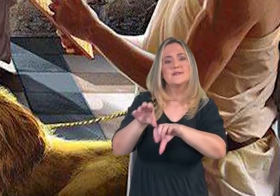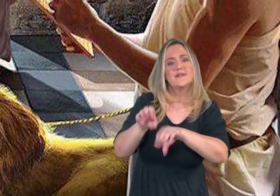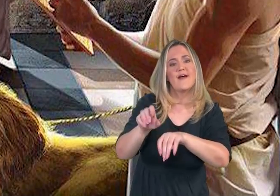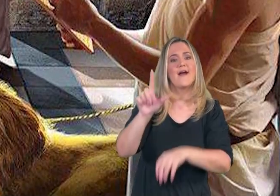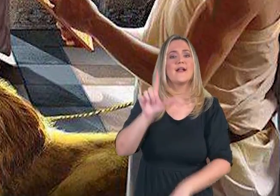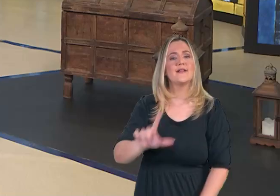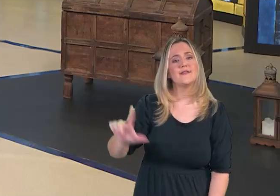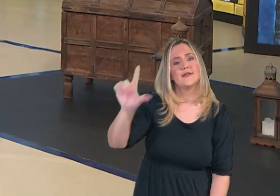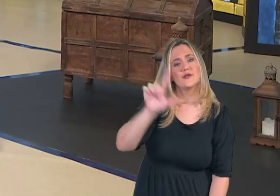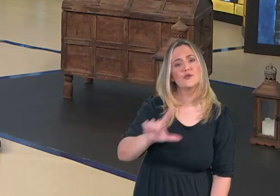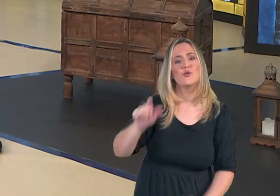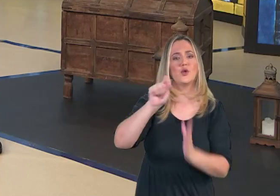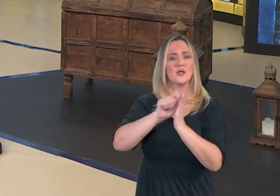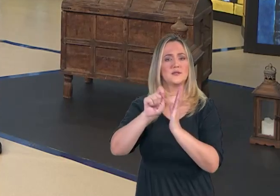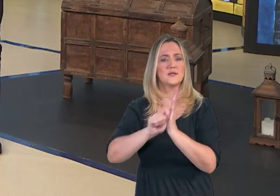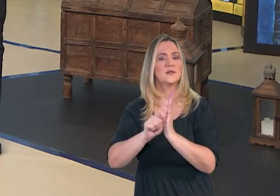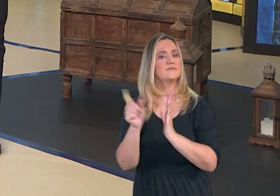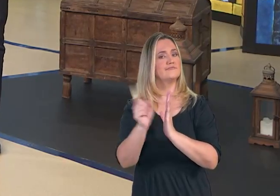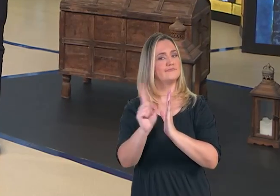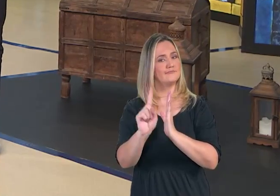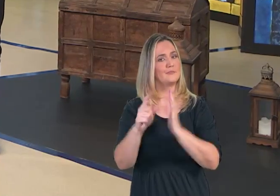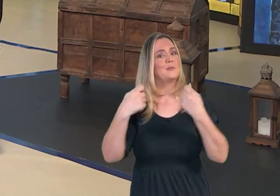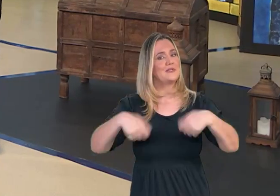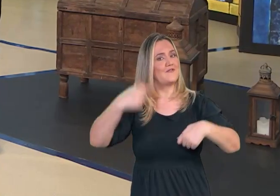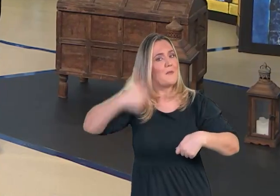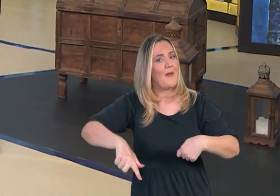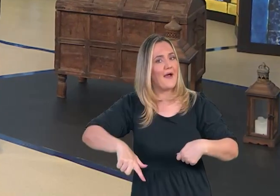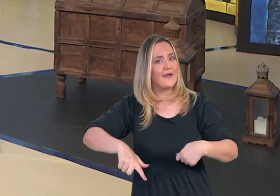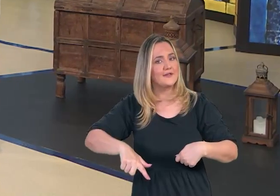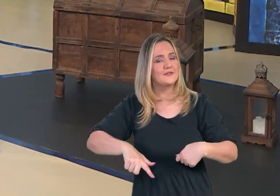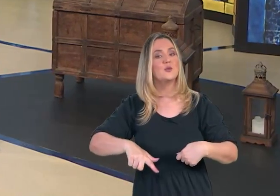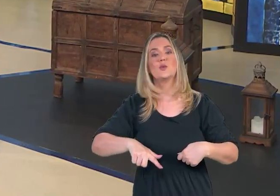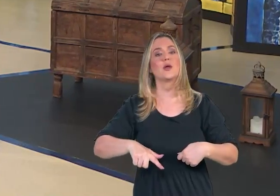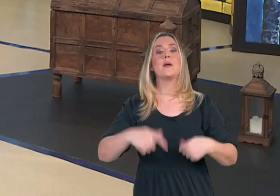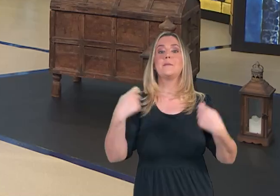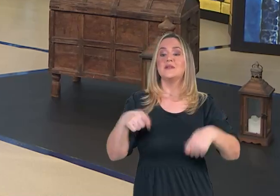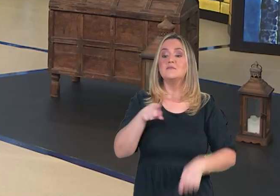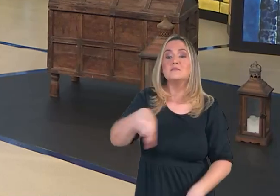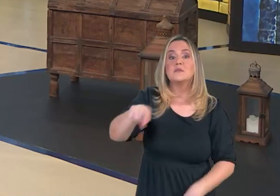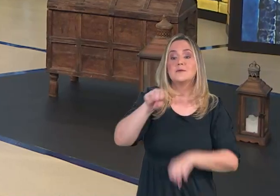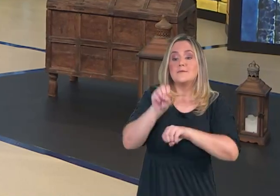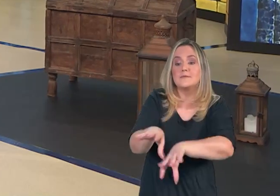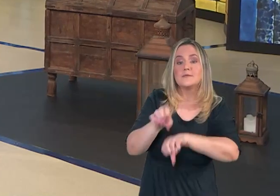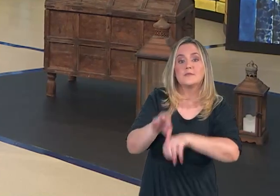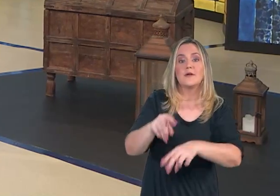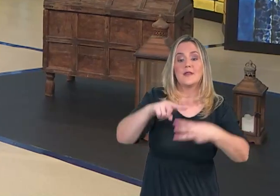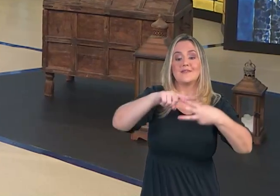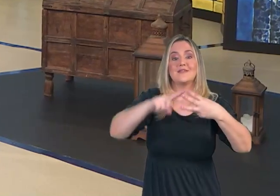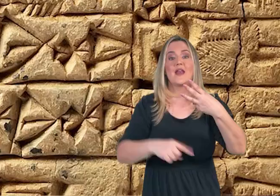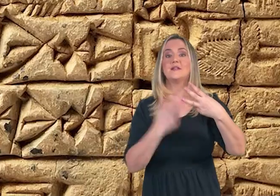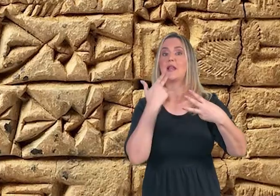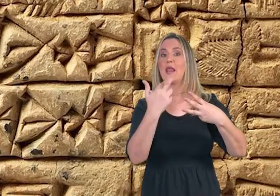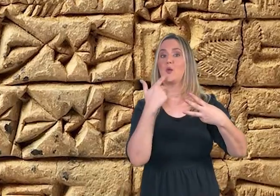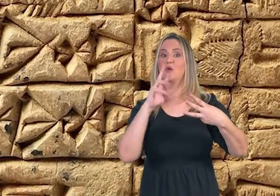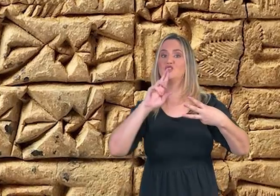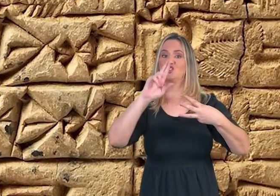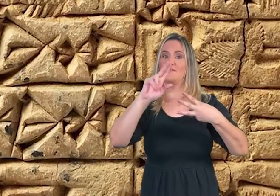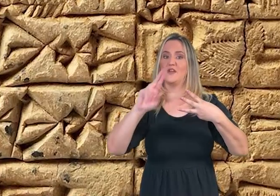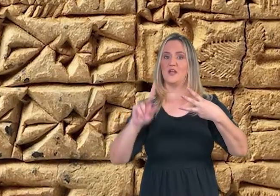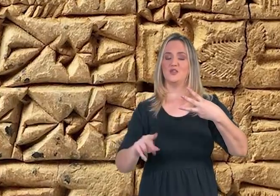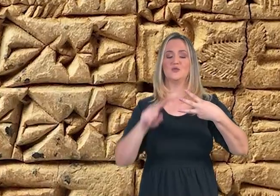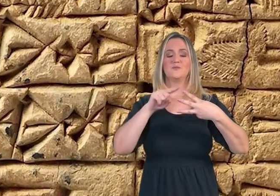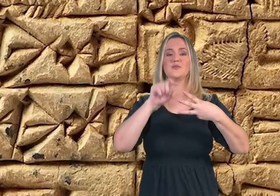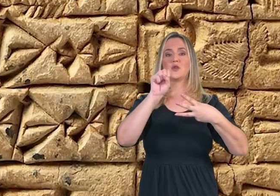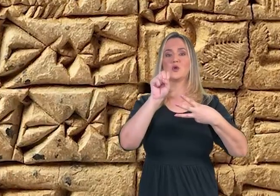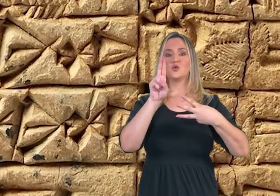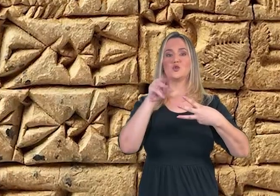escrita babilônica. Eram necessários, no mínimo, 3 línguas, 3 idiomas para trabalhar como escriba. O sumério,